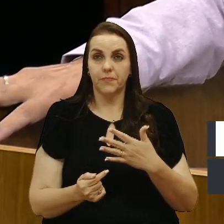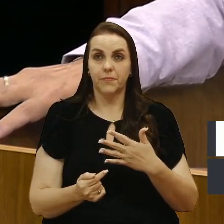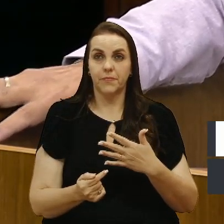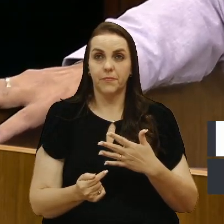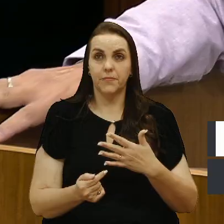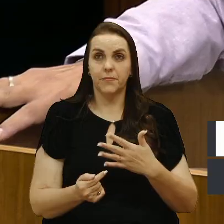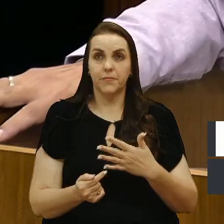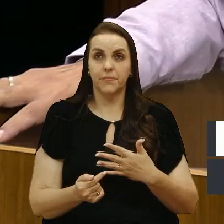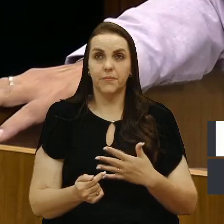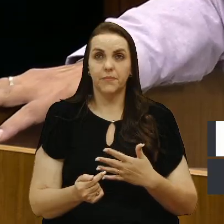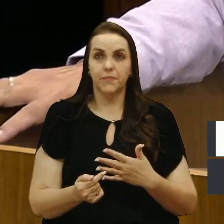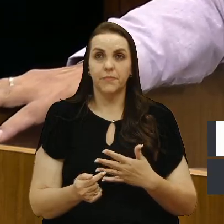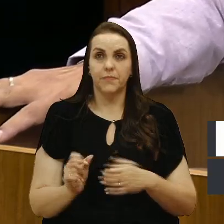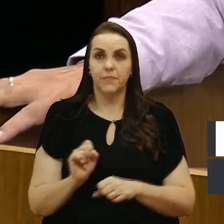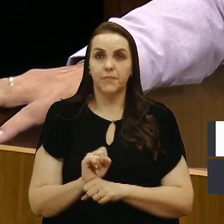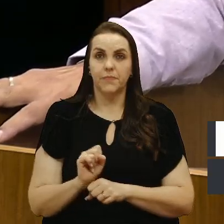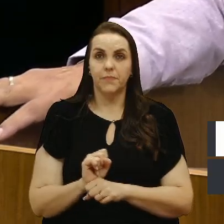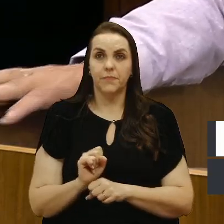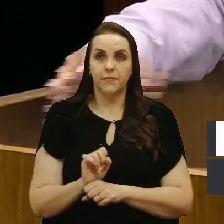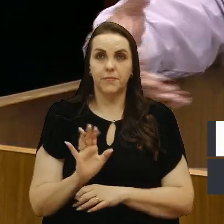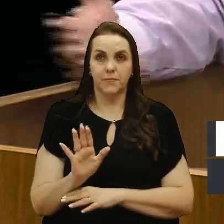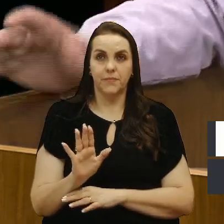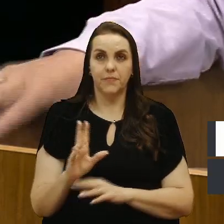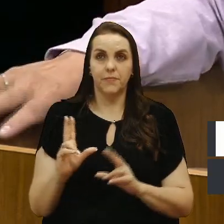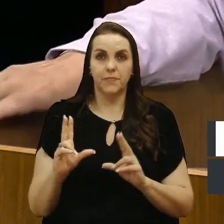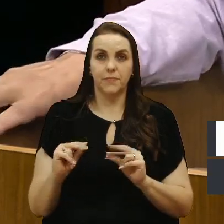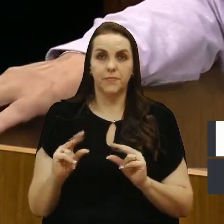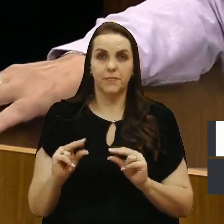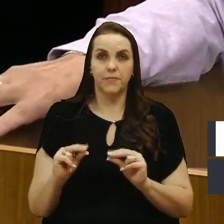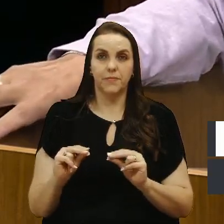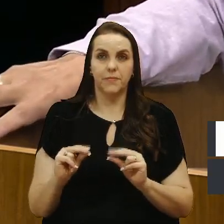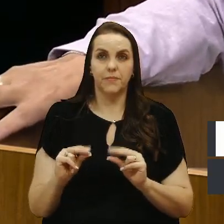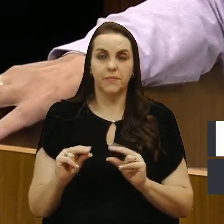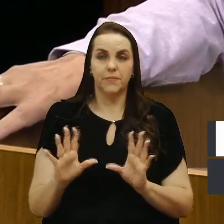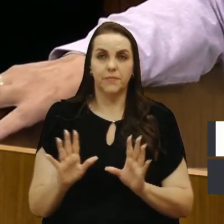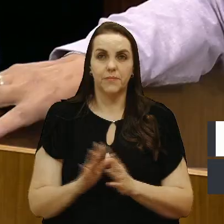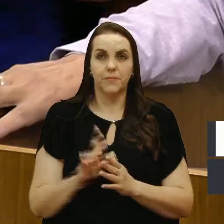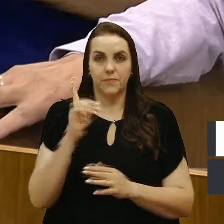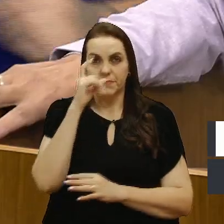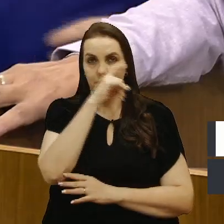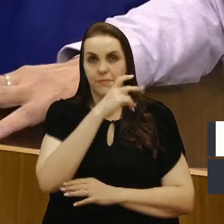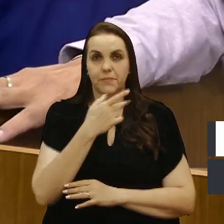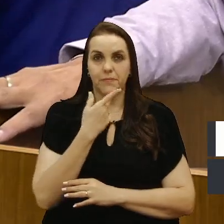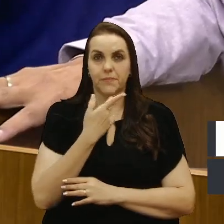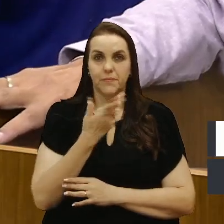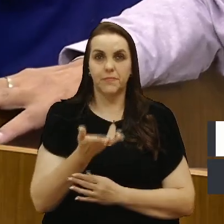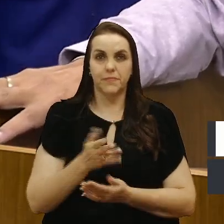Vou esperar os companheiros terminar a conversa, depois a gente conversa, porque fica difícil de falar aqui.